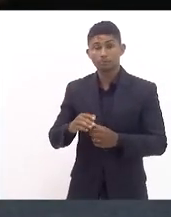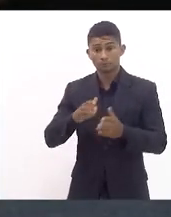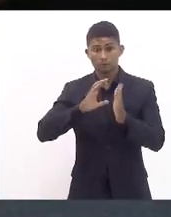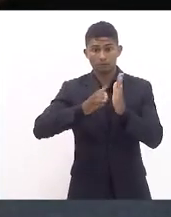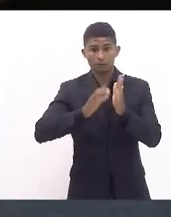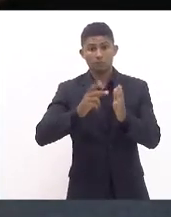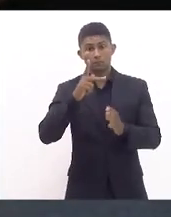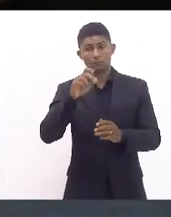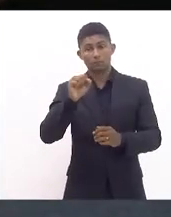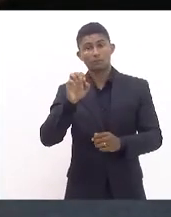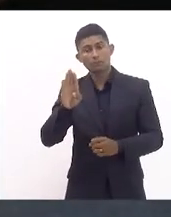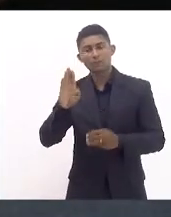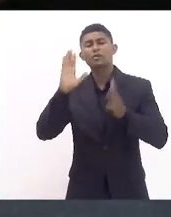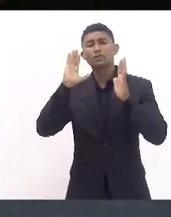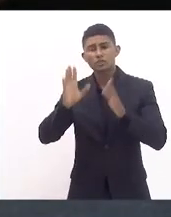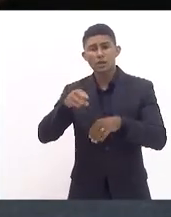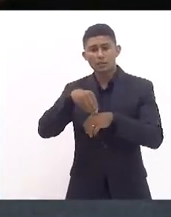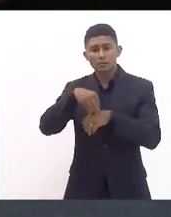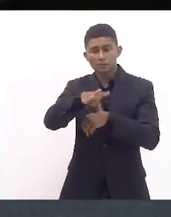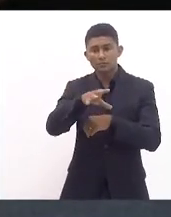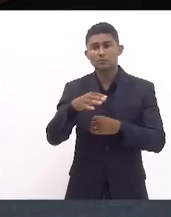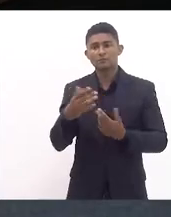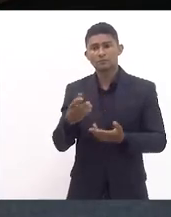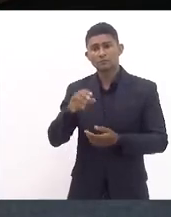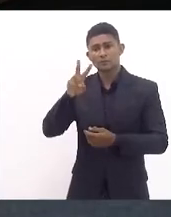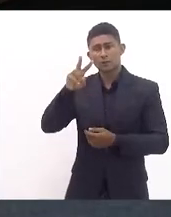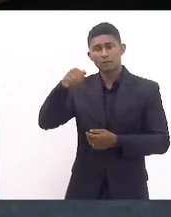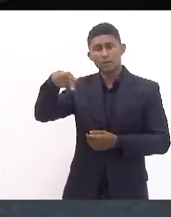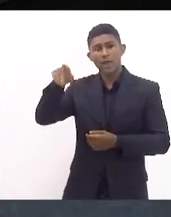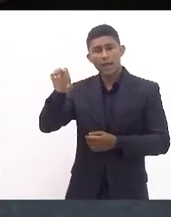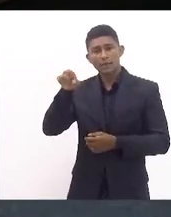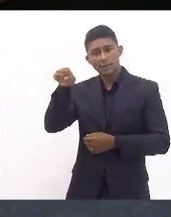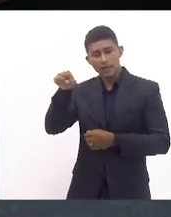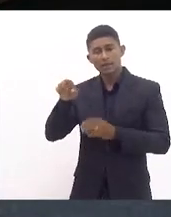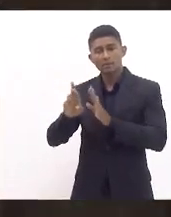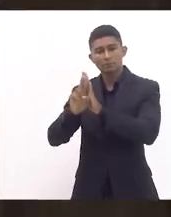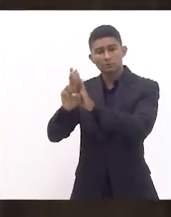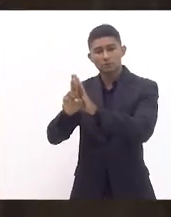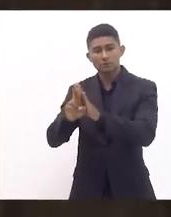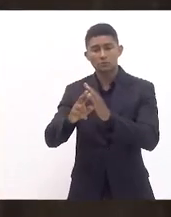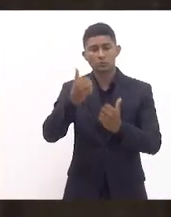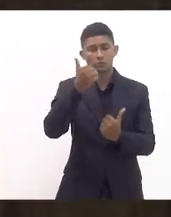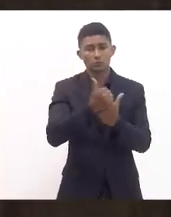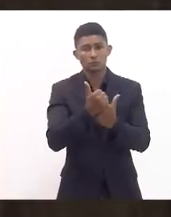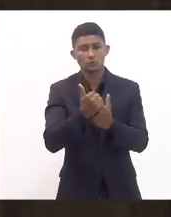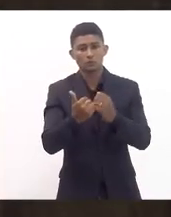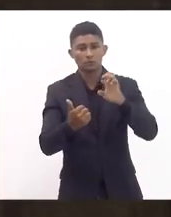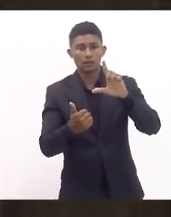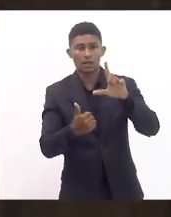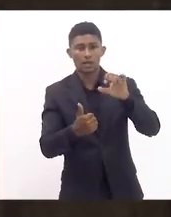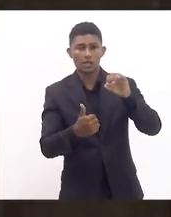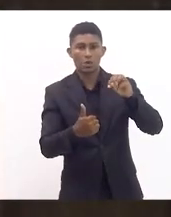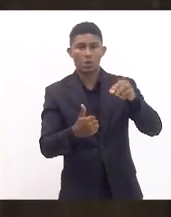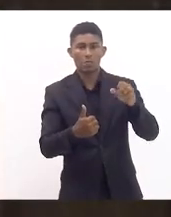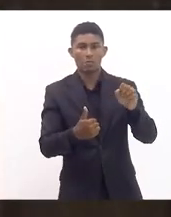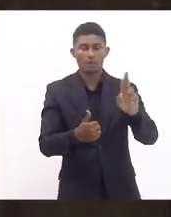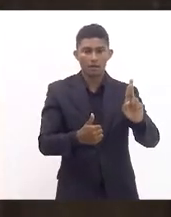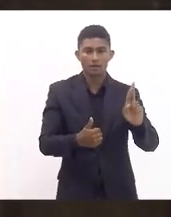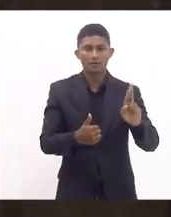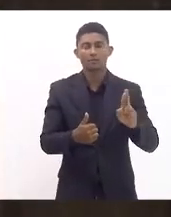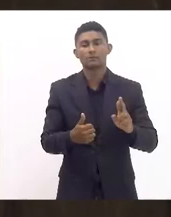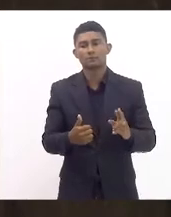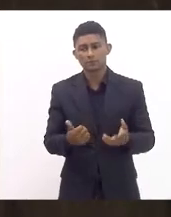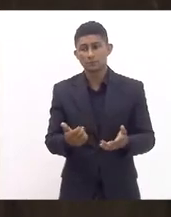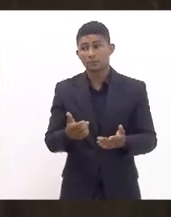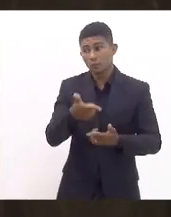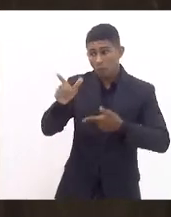membros da CPI. Nosso titular é o Valdec, suplente é o Leomar, estão indicados. Mas aí é só para conclamar os outros, né? Que